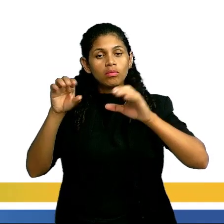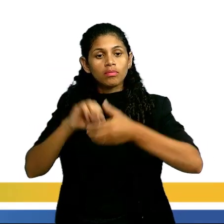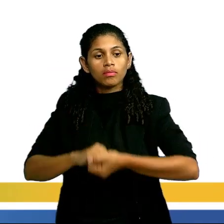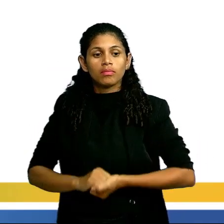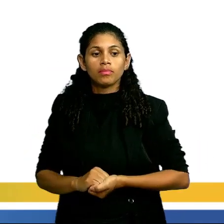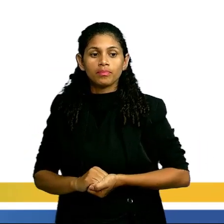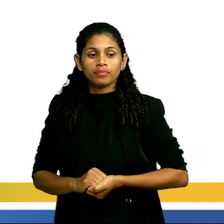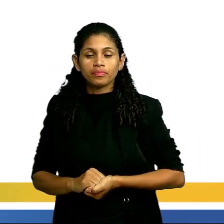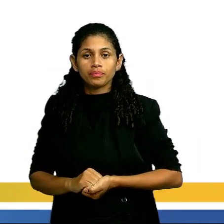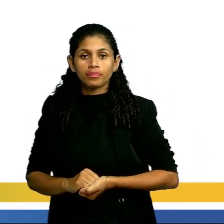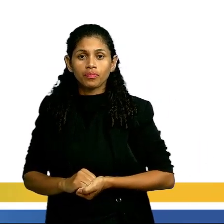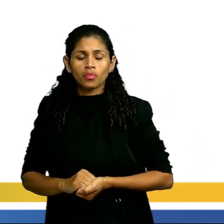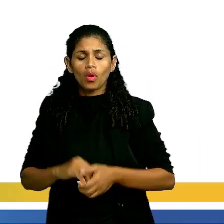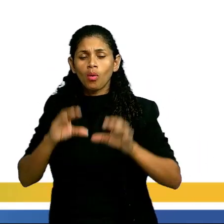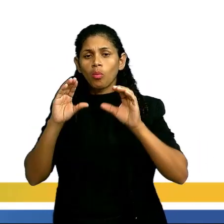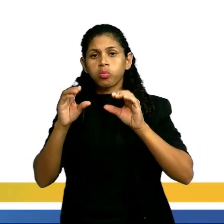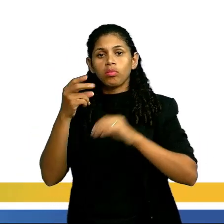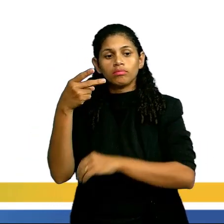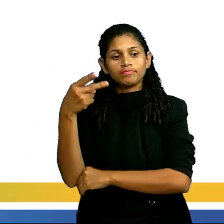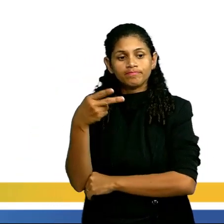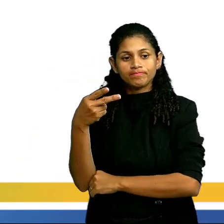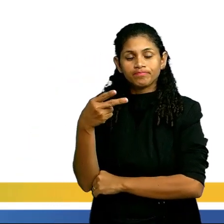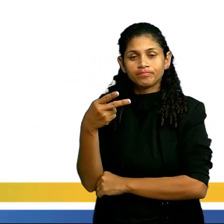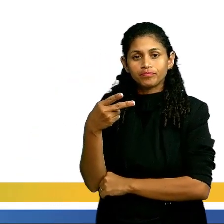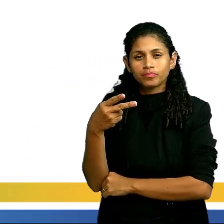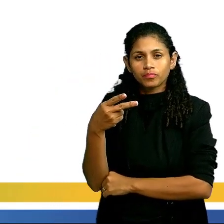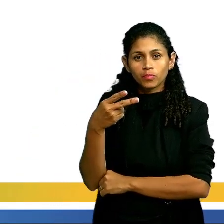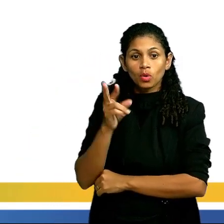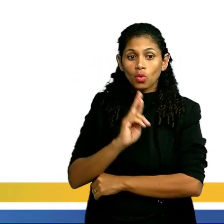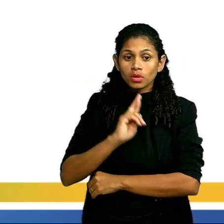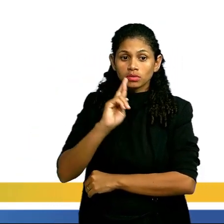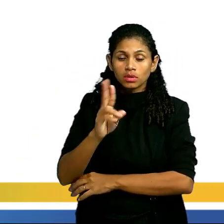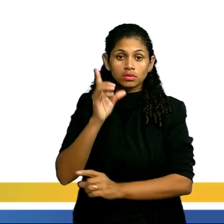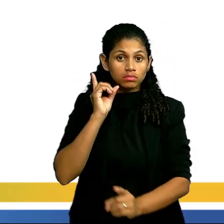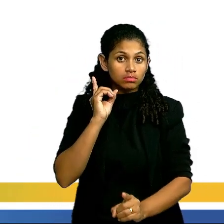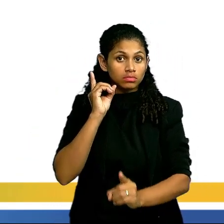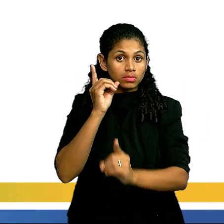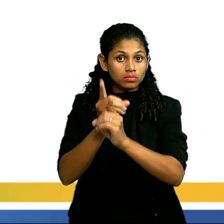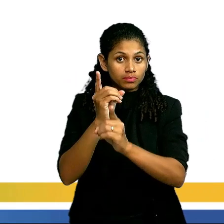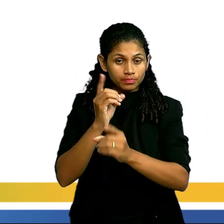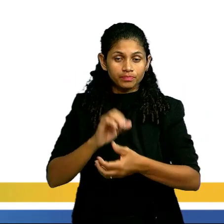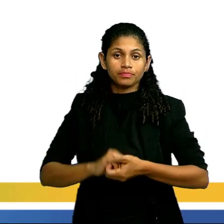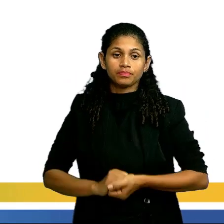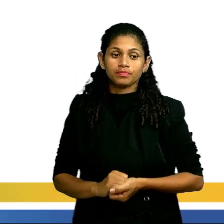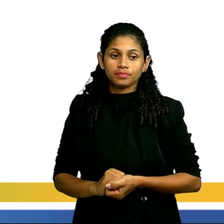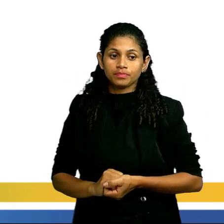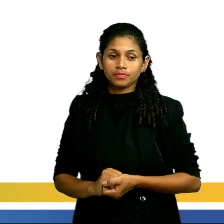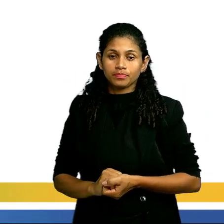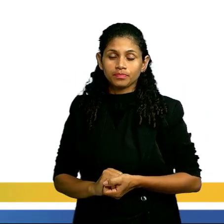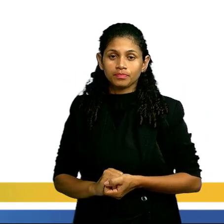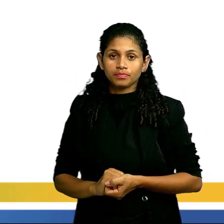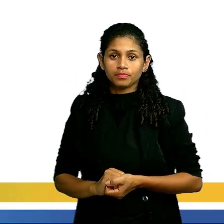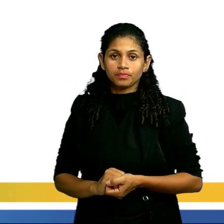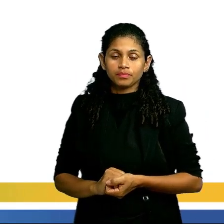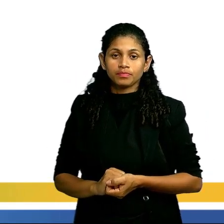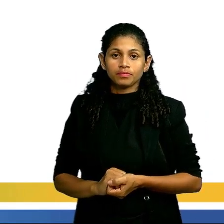vamos lá. O volume é quem? Observe os resultados que a gente encontrou. Então a gente vai fazer